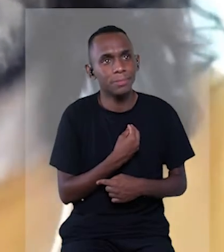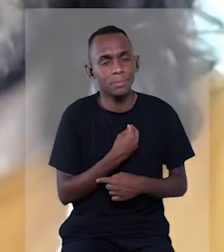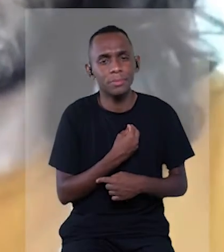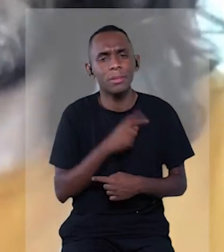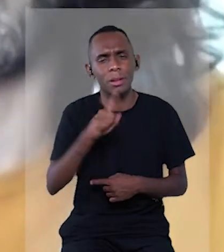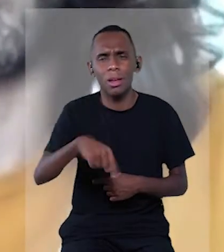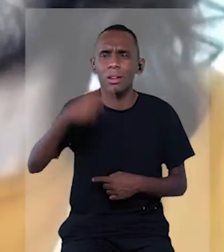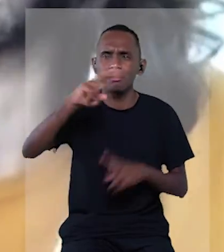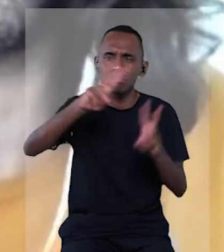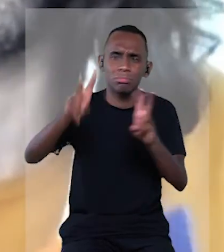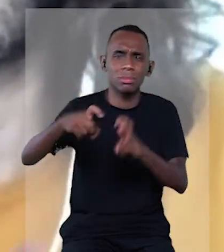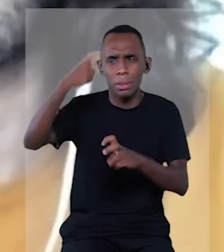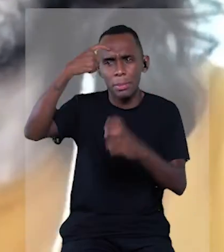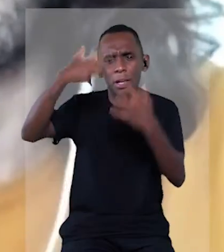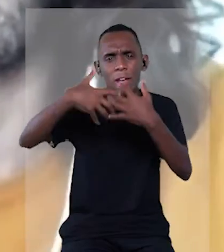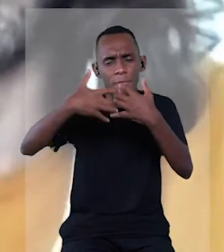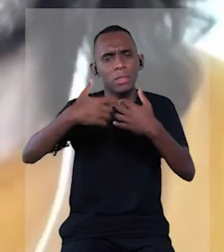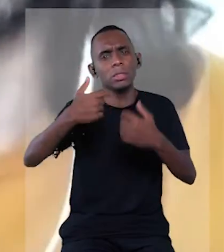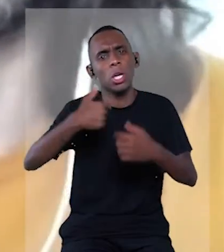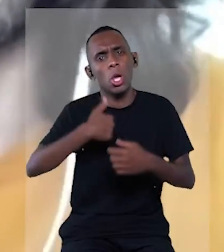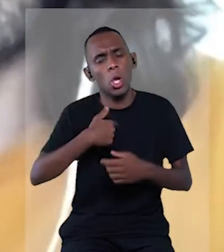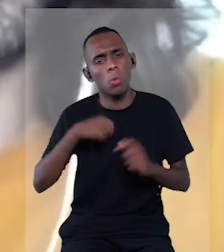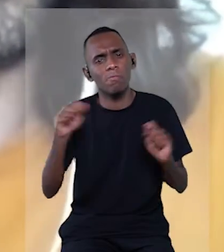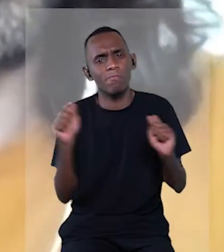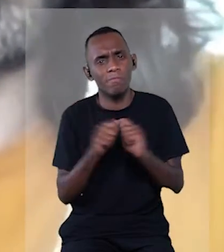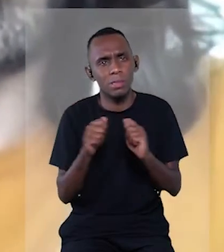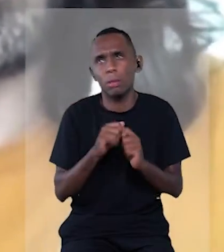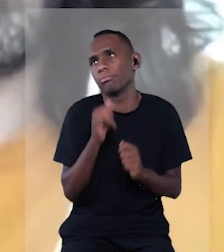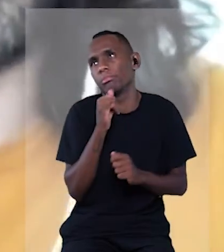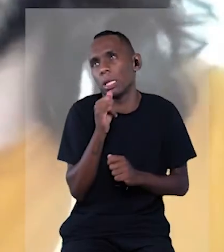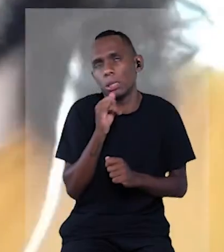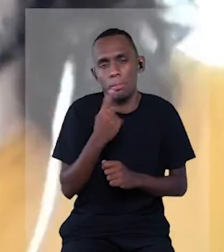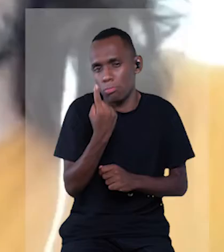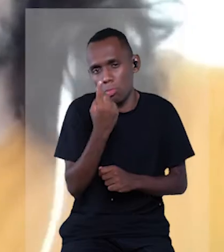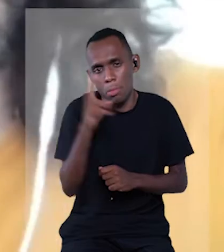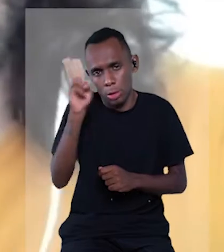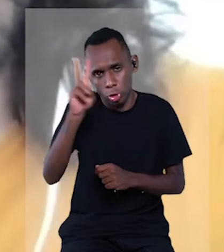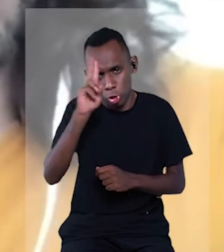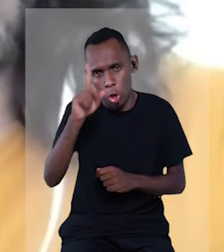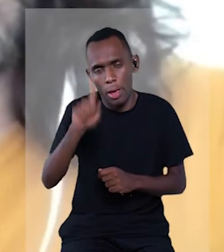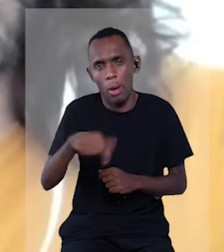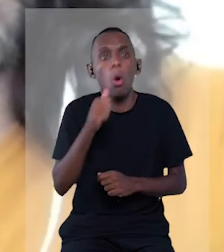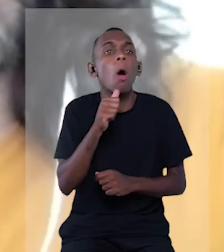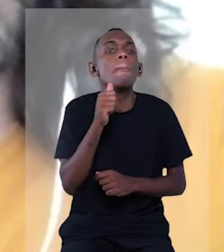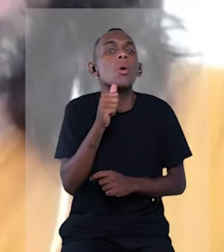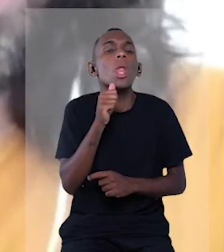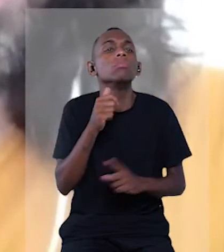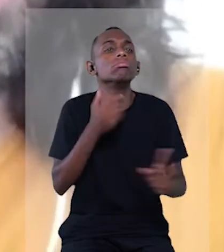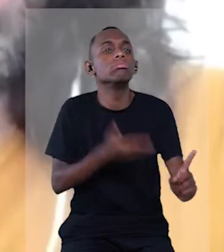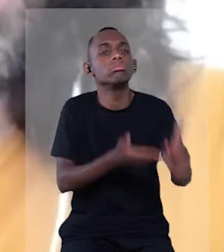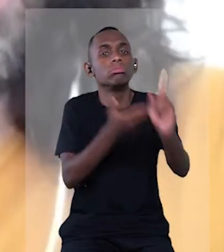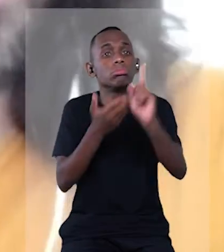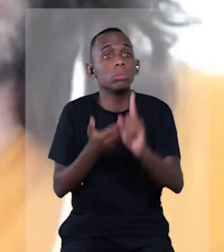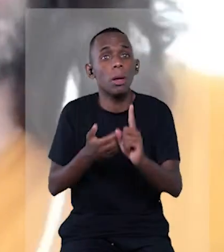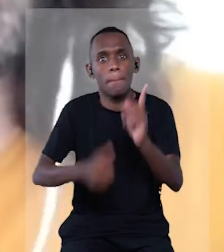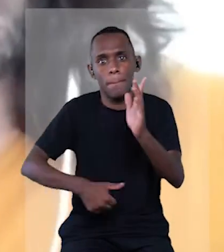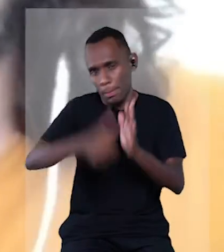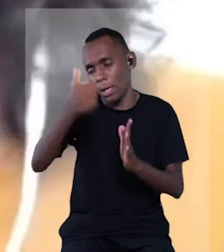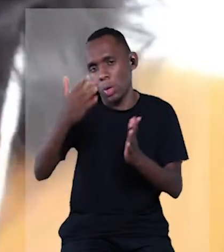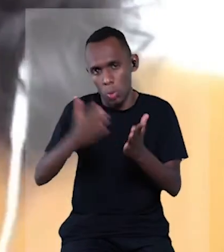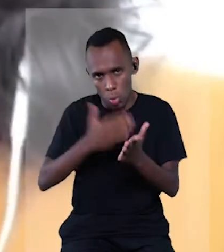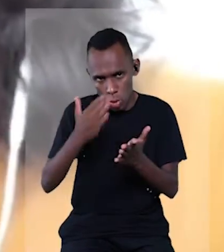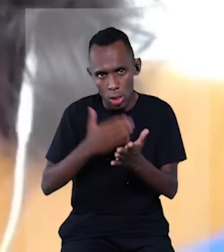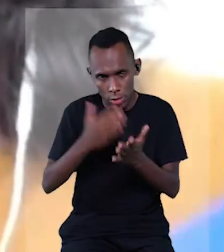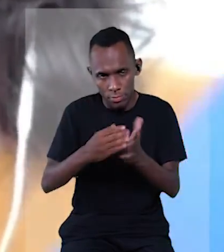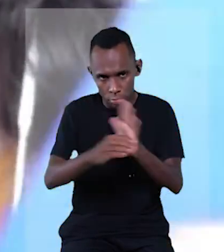que são reflexões que eu faço sobre, por exemplo, uma das histórias é uma moça aliás,